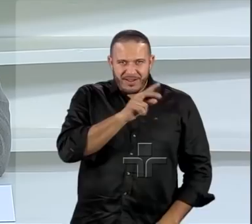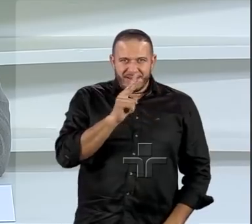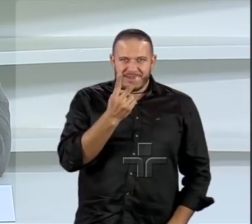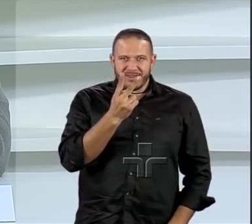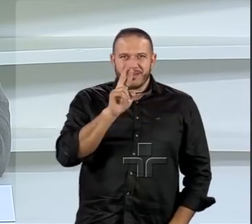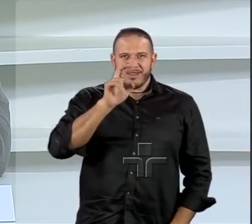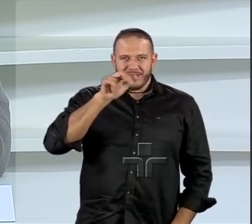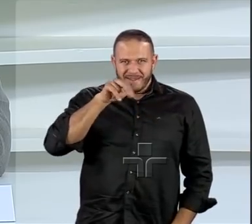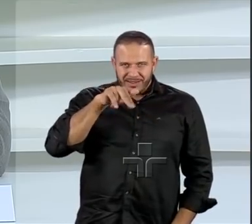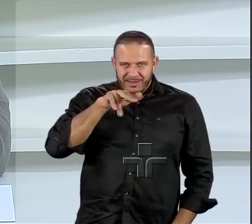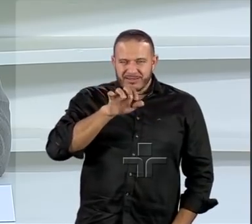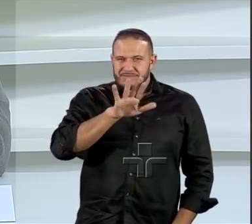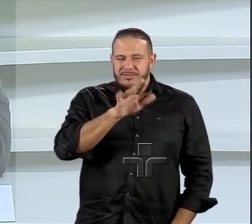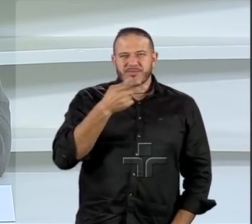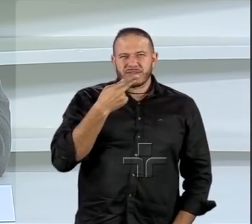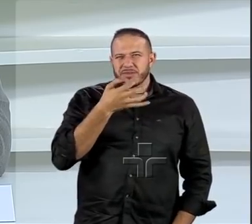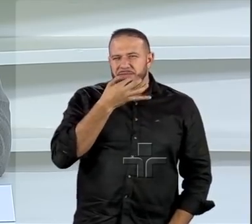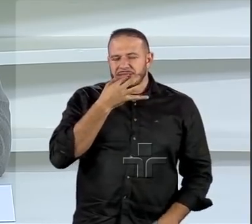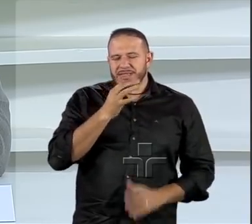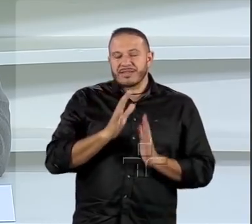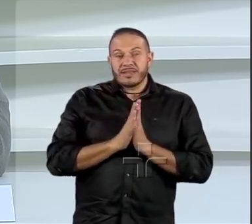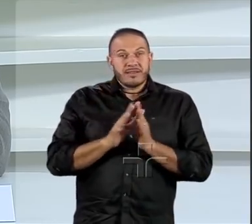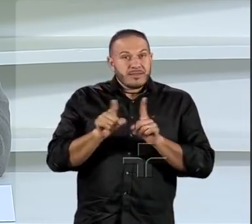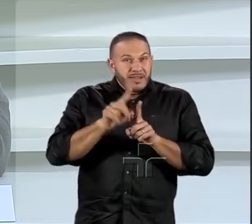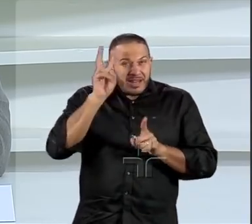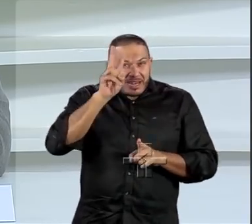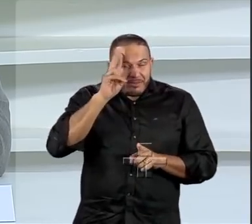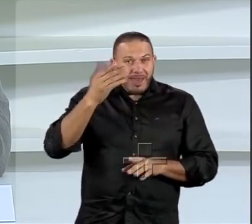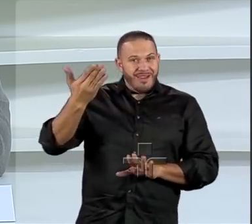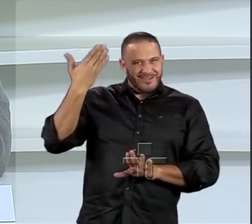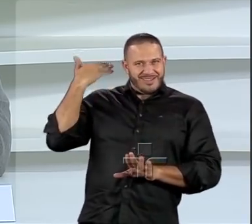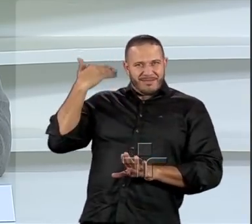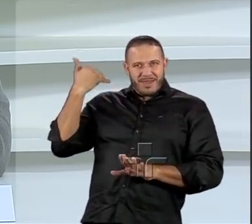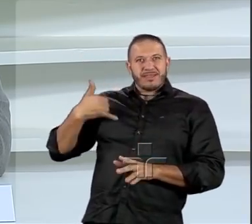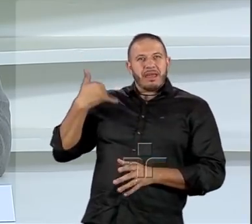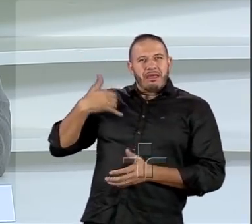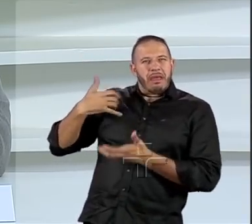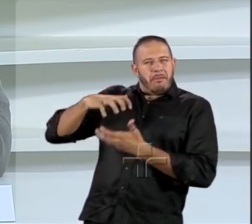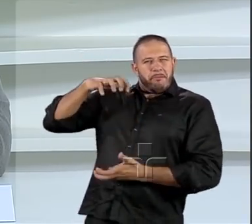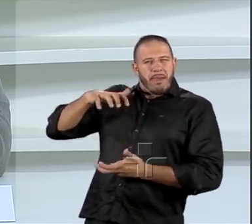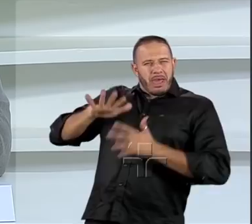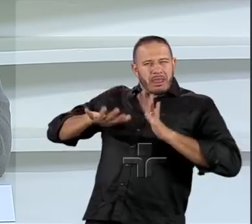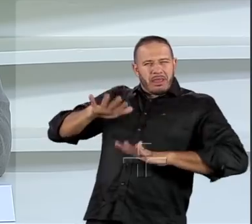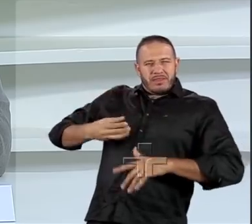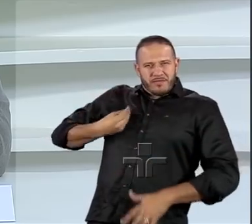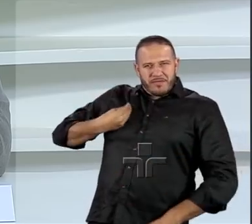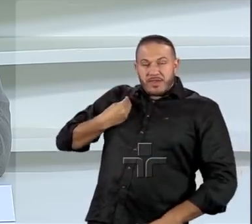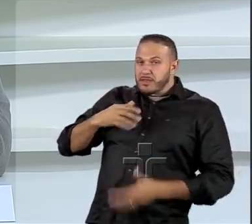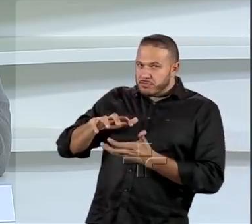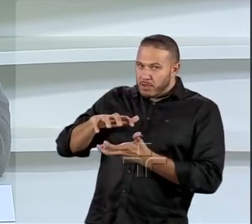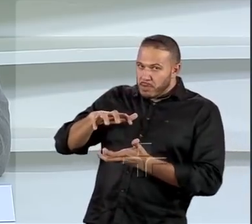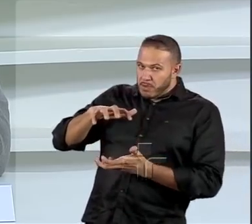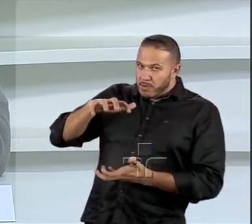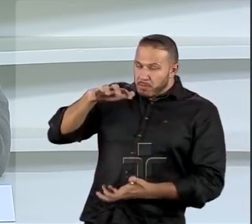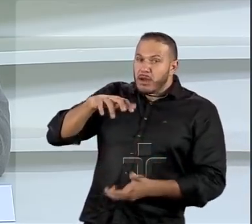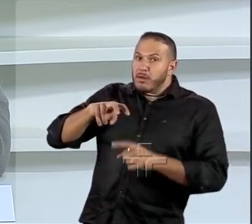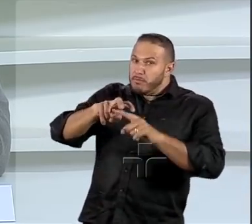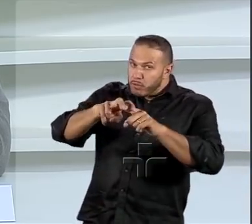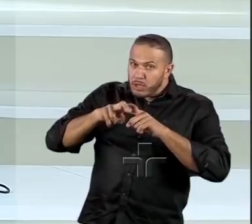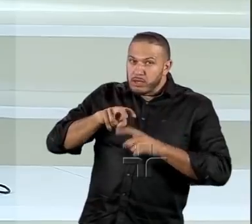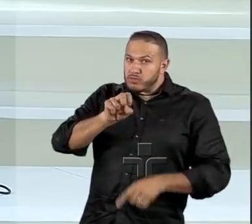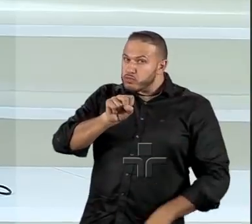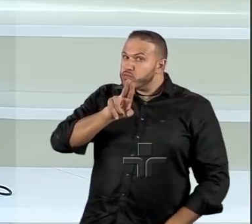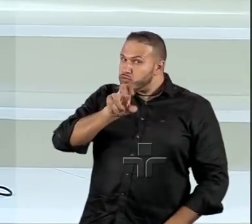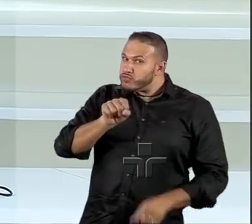Henrique, de lembrar que essa expectativa de vida, por exemplo, né, ela aumentou muito por conta do SUS